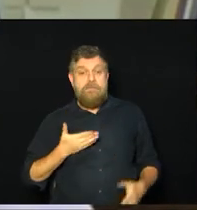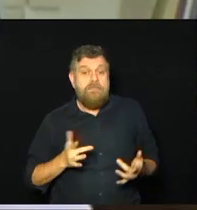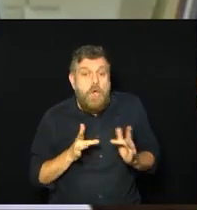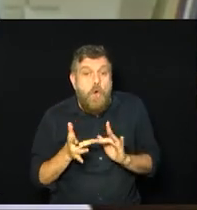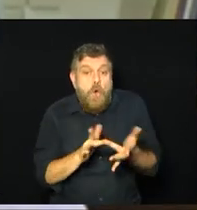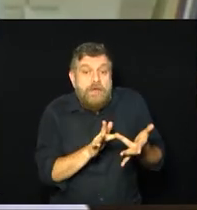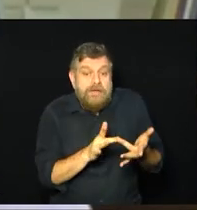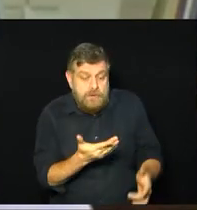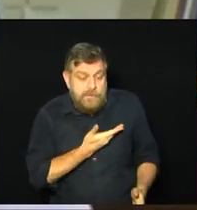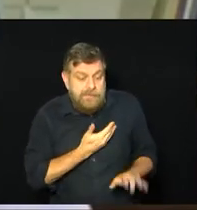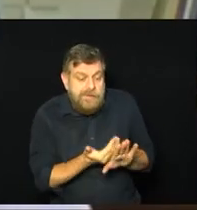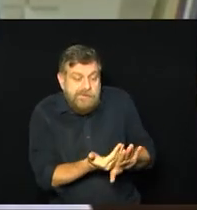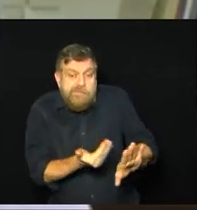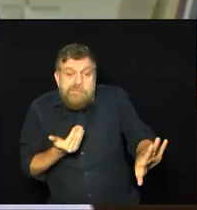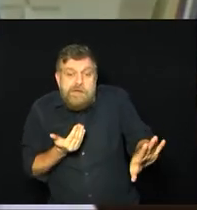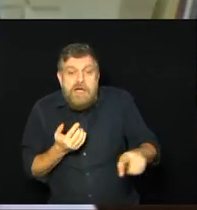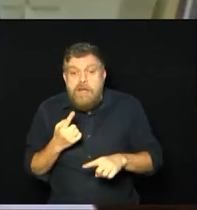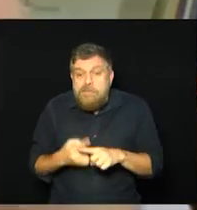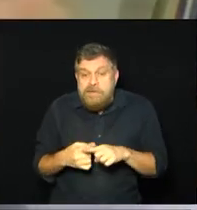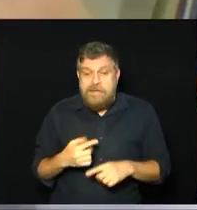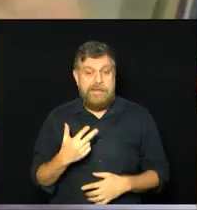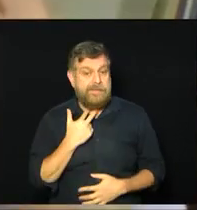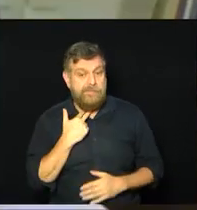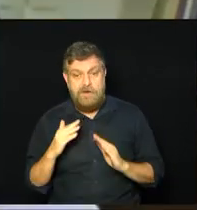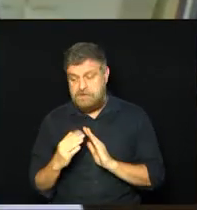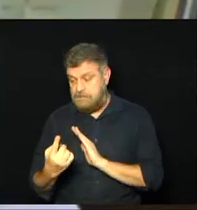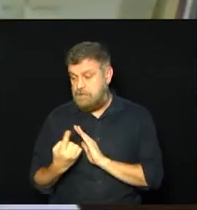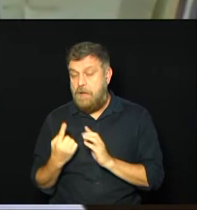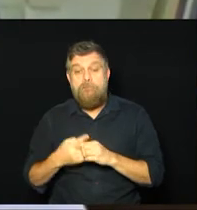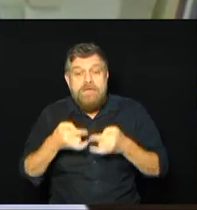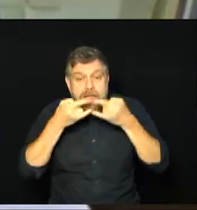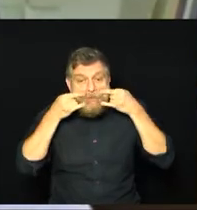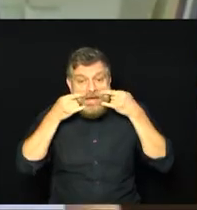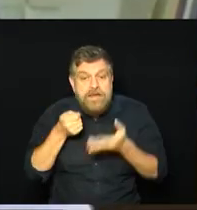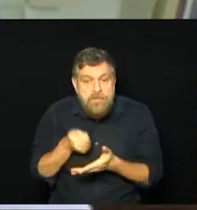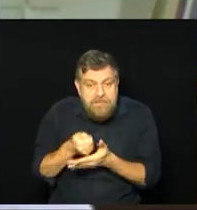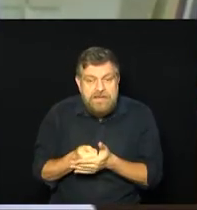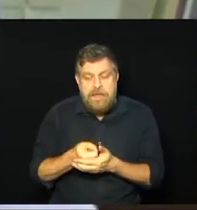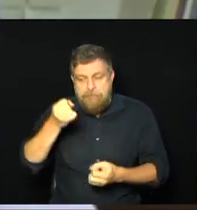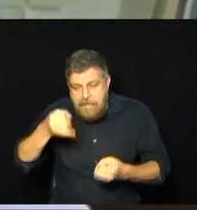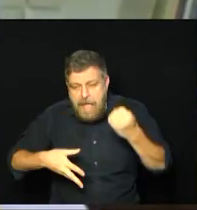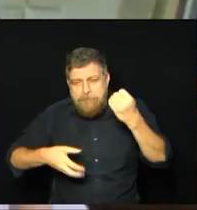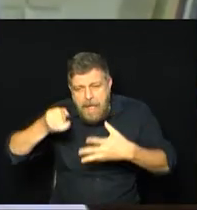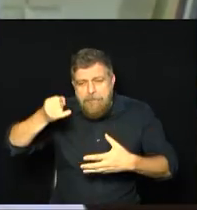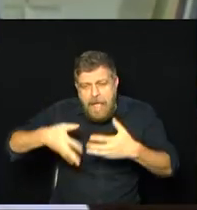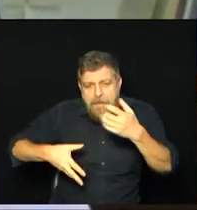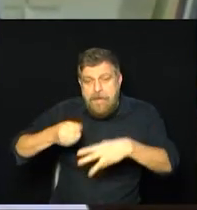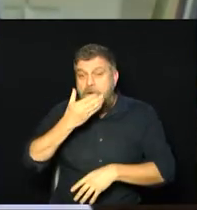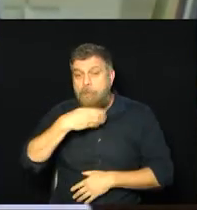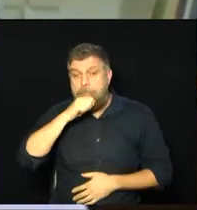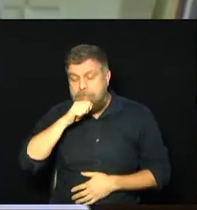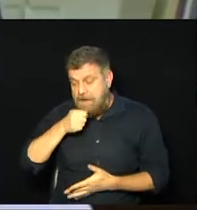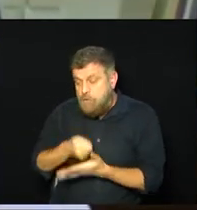com todos os amiguinhos, ela não pode mais sair, o que é a máscara. Então, os pais foram obrigados